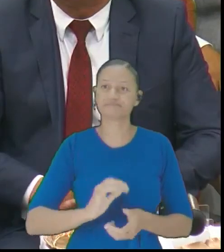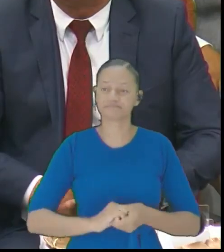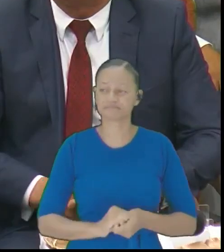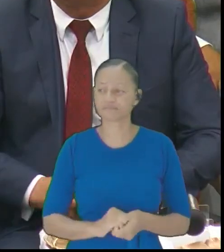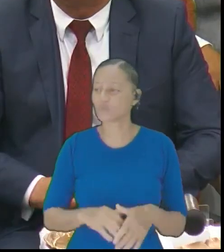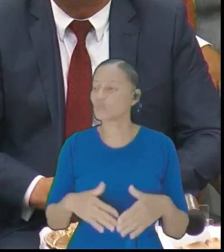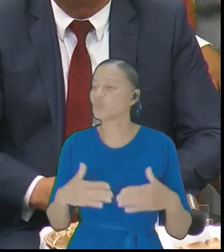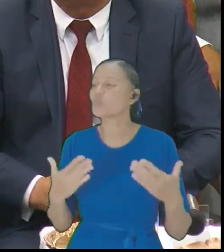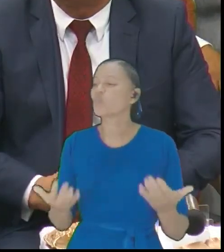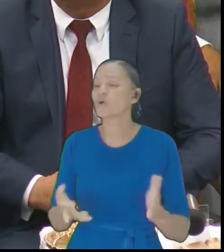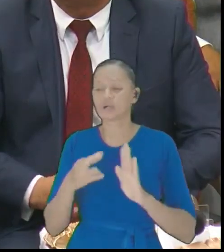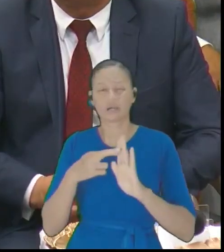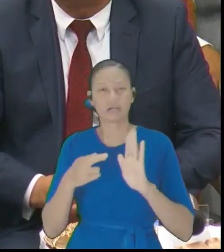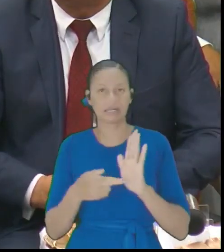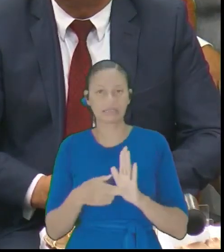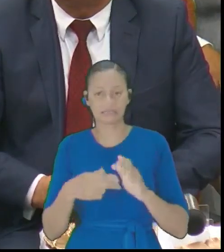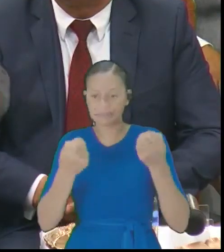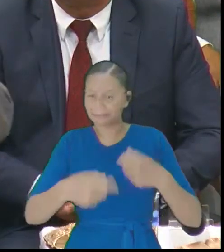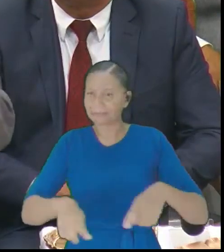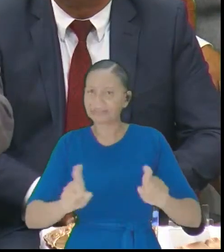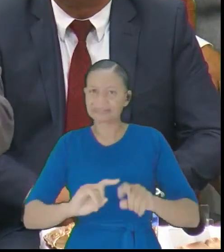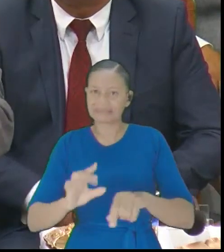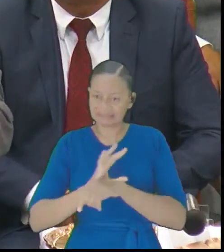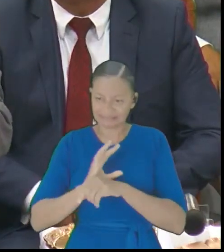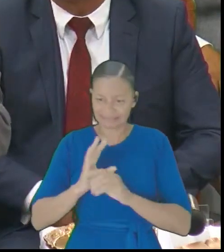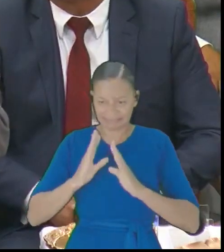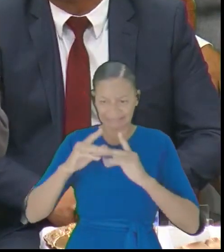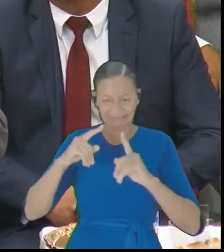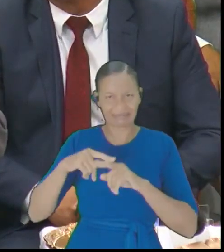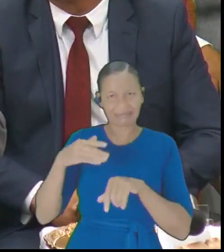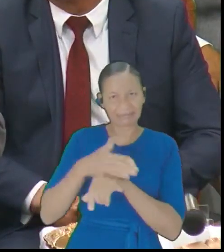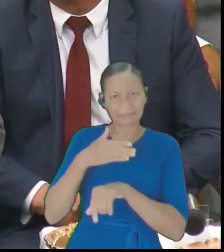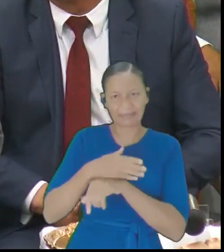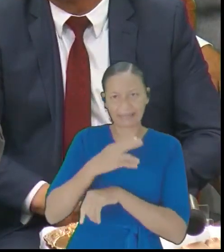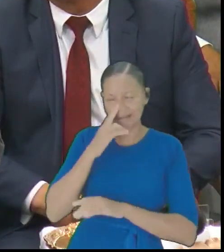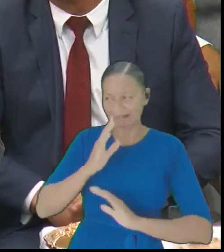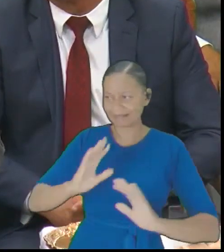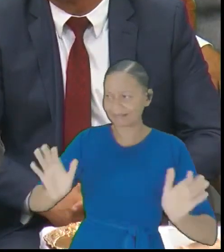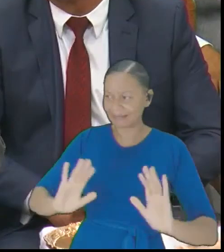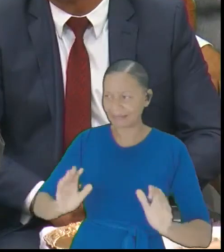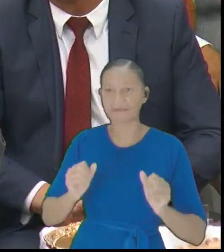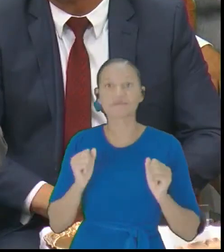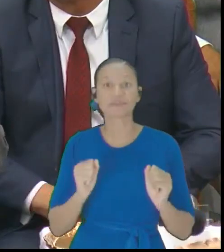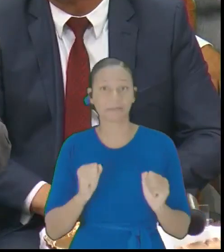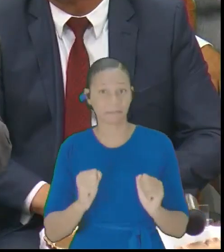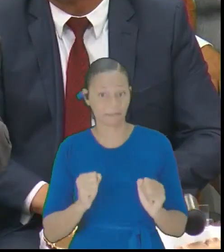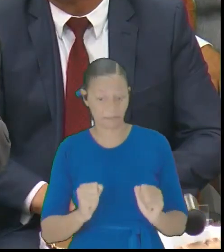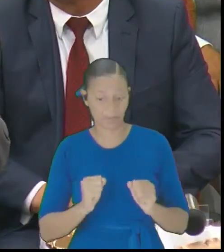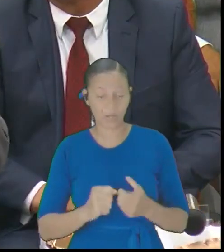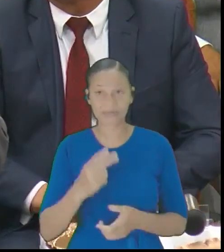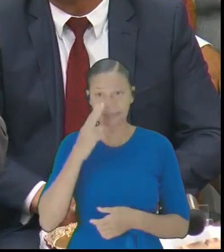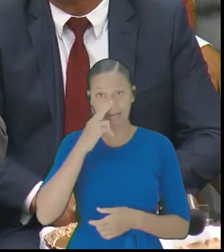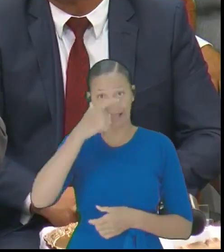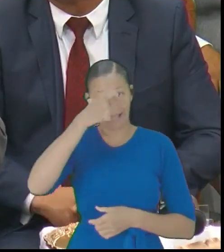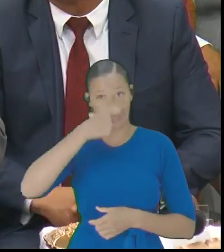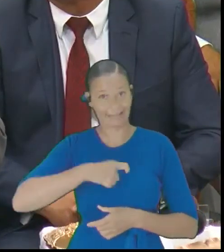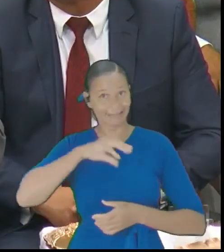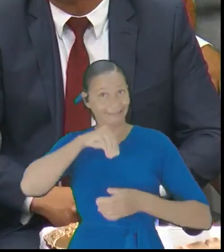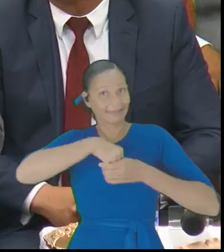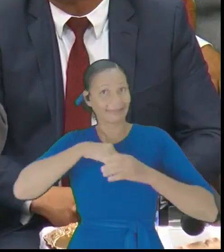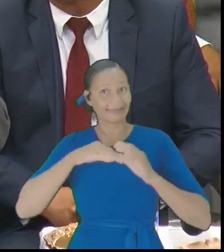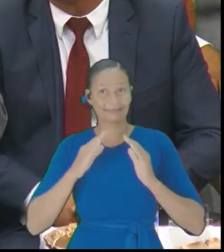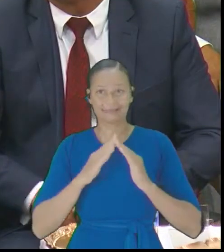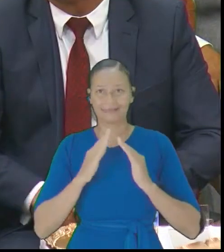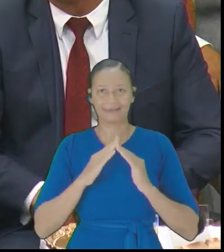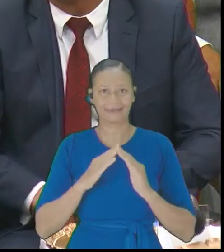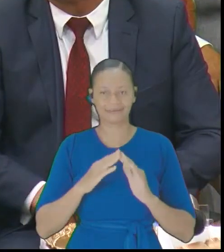Qual é a regra? Você não precisa de igreja para ser crente. Você pode ser crente em casa. Eu não